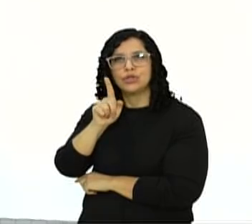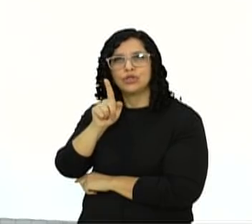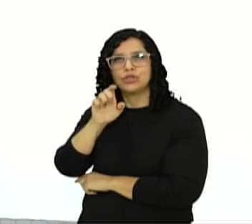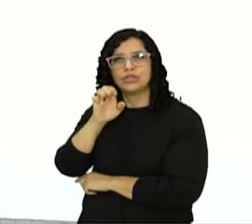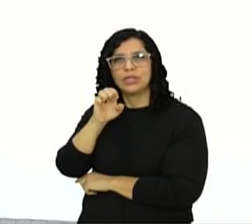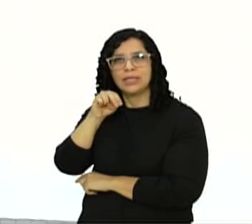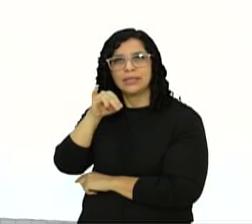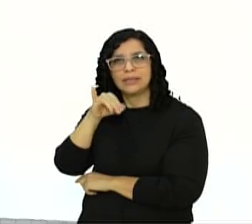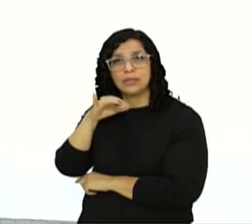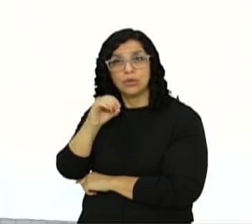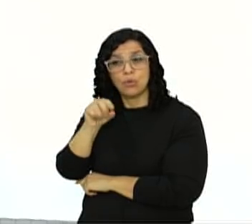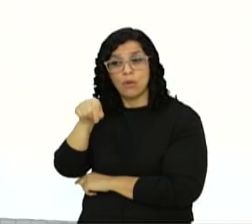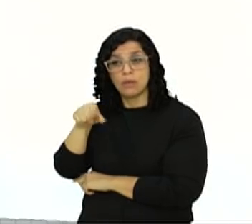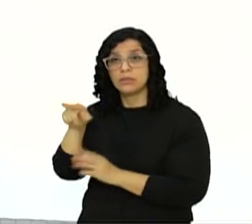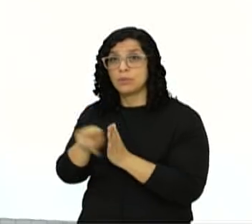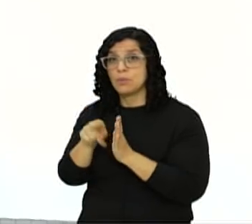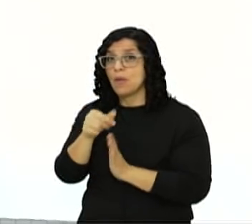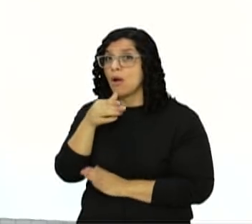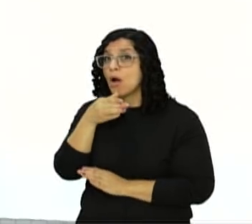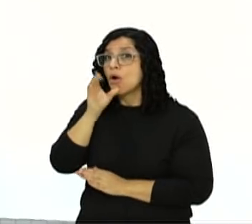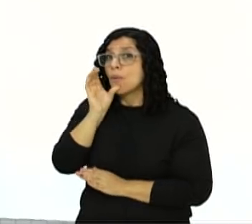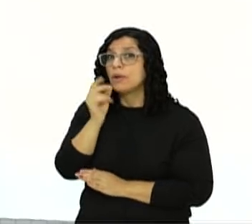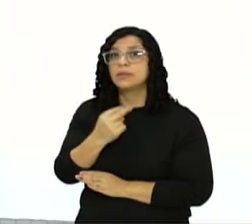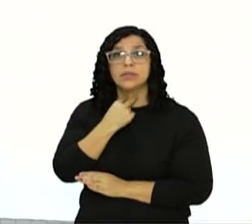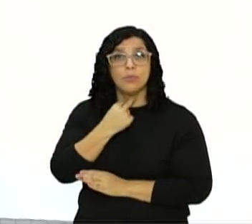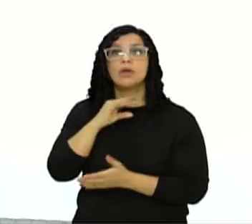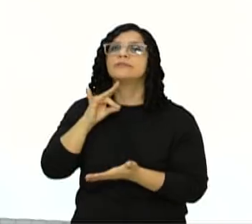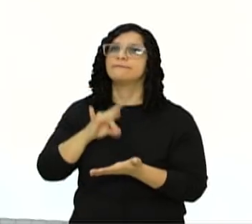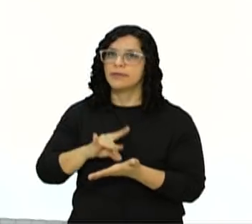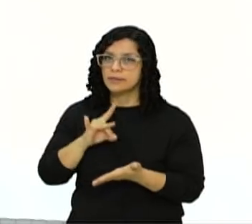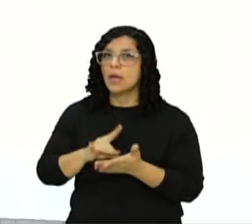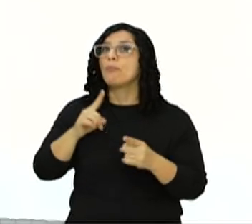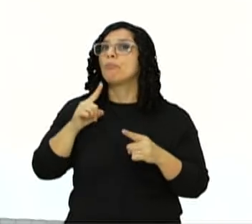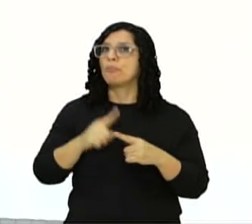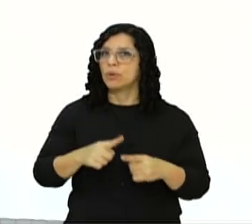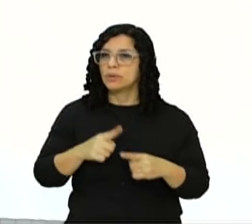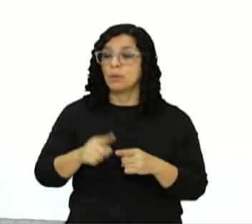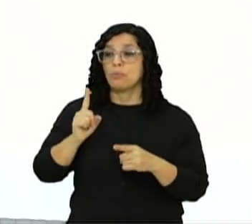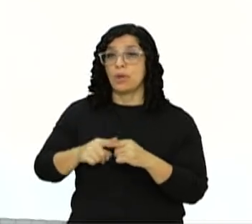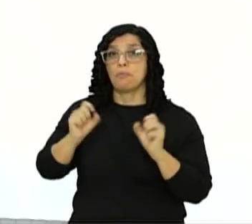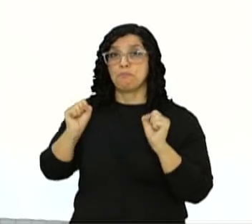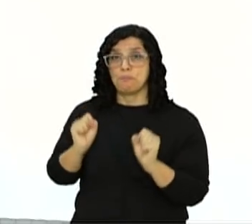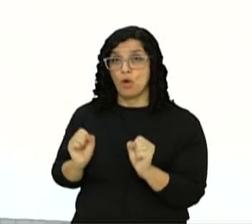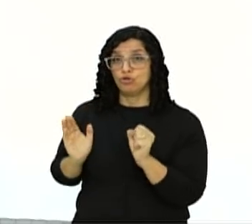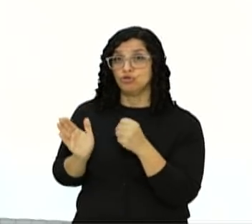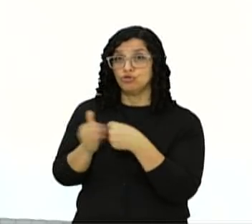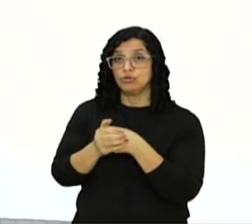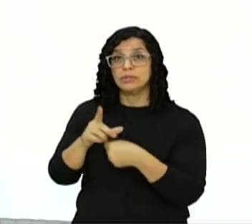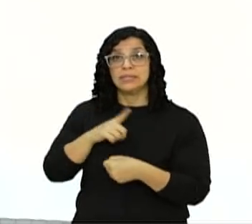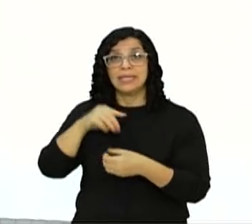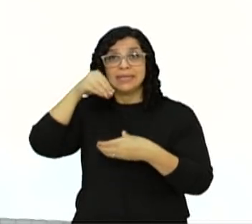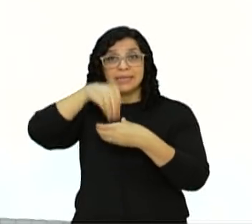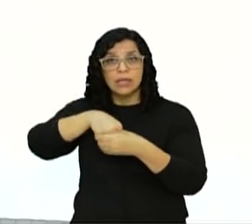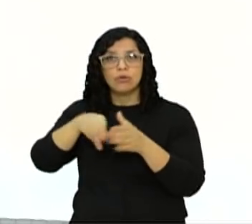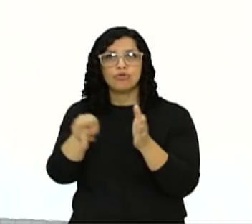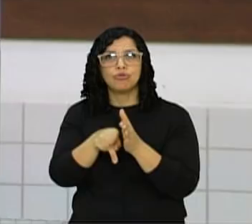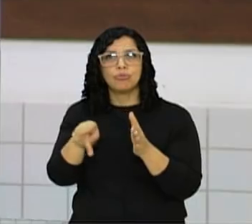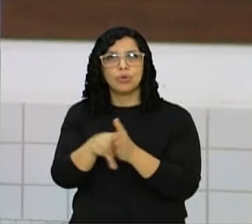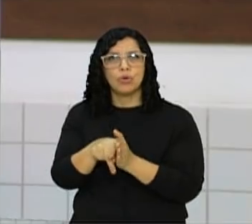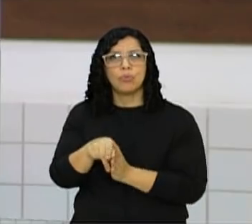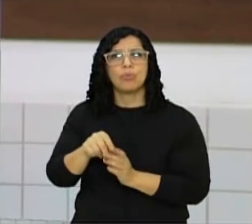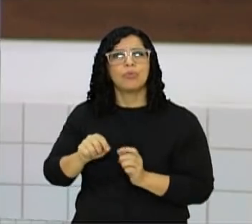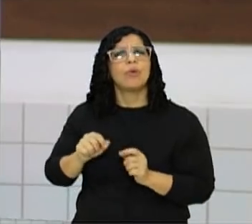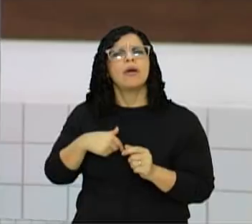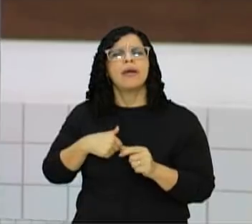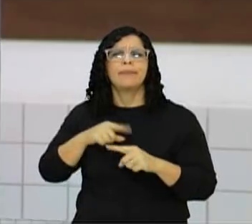após a filtragem, não pode ser consumida, ela é verdadeira. Porque pode conter agentes